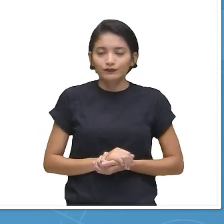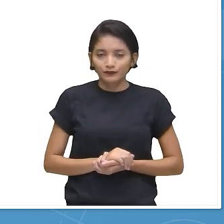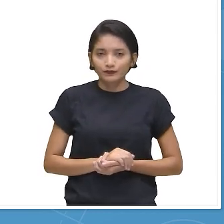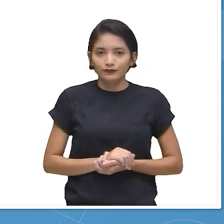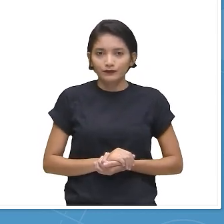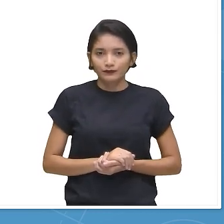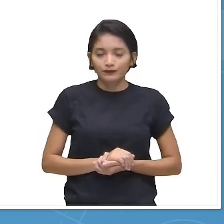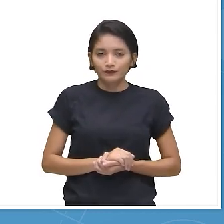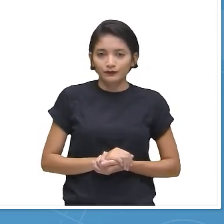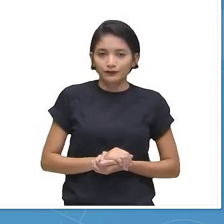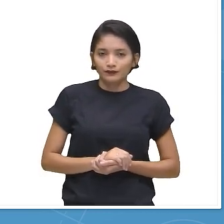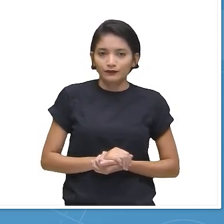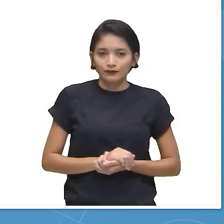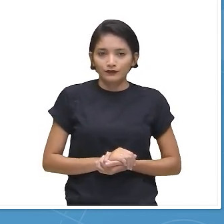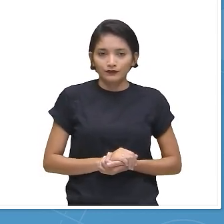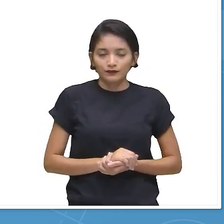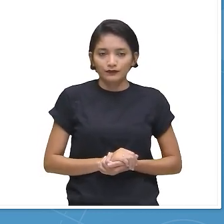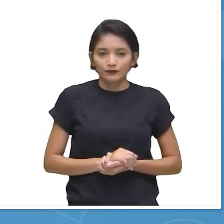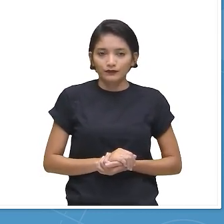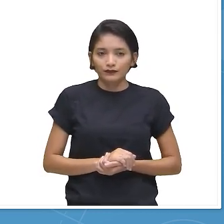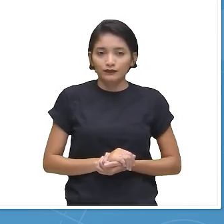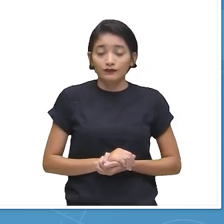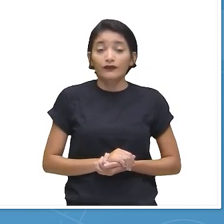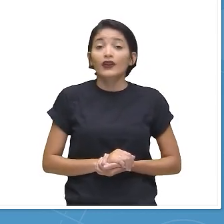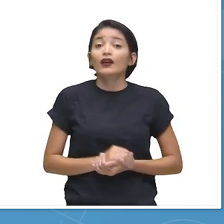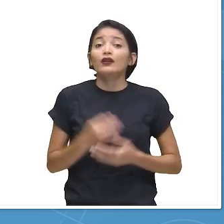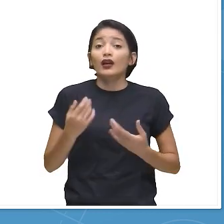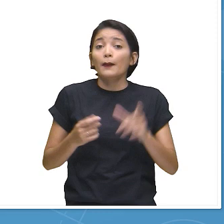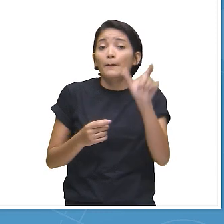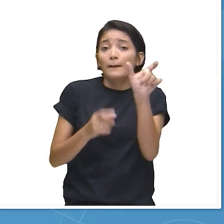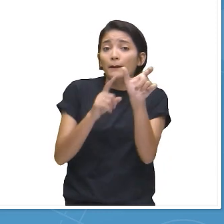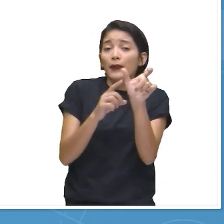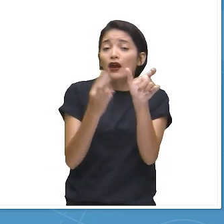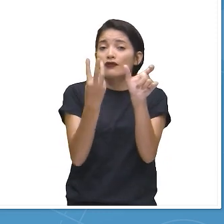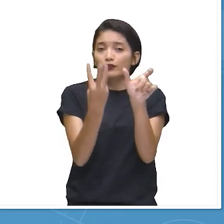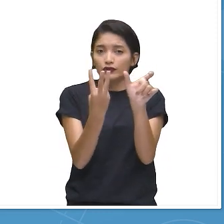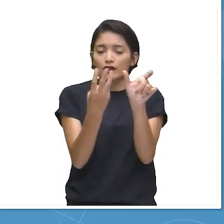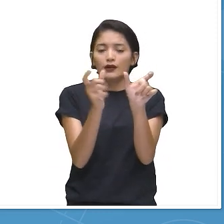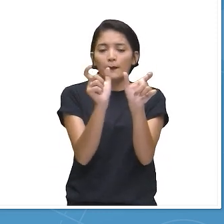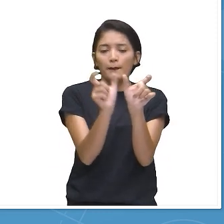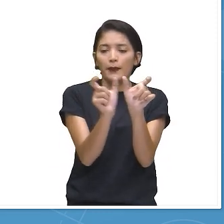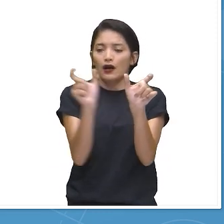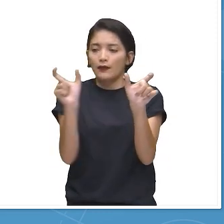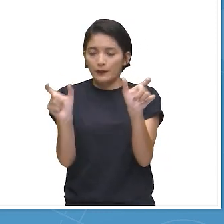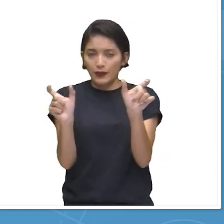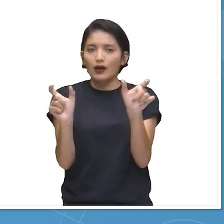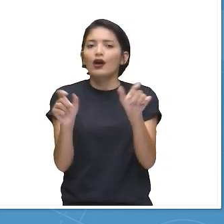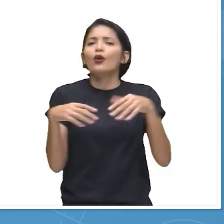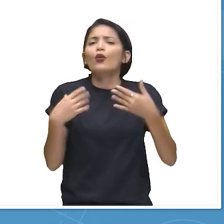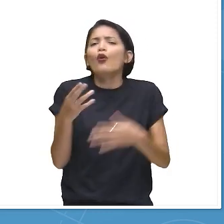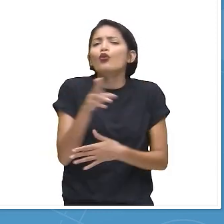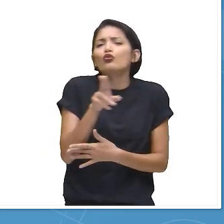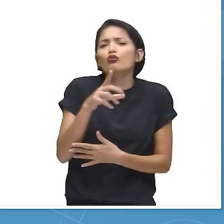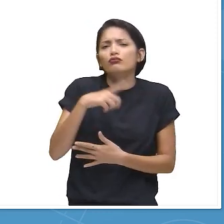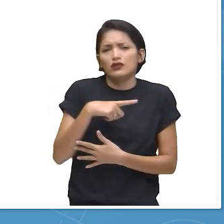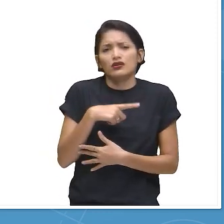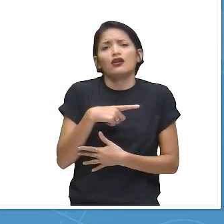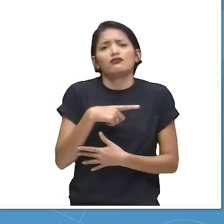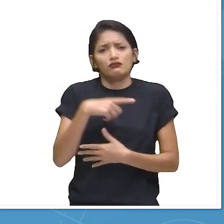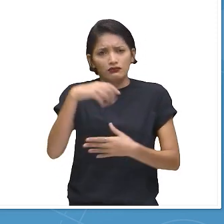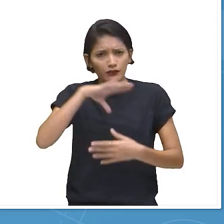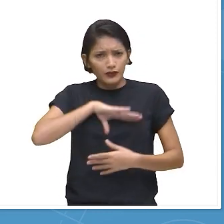bem. Então, e a palavra constituída por três sílabas? Como é o nome que ela recebe na língua